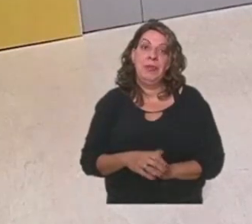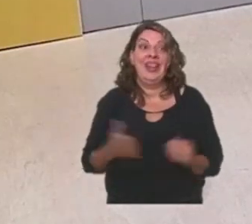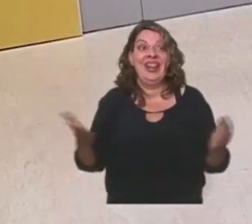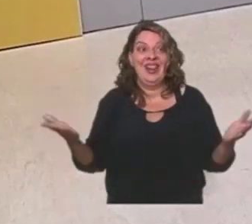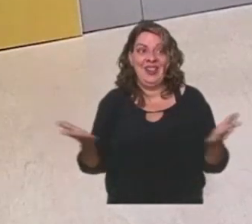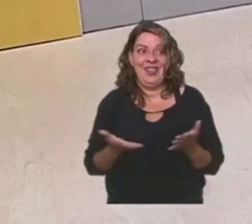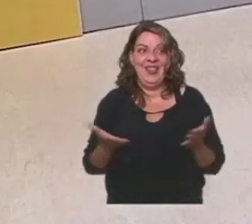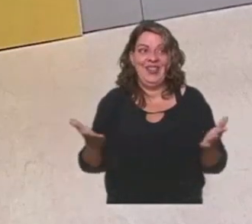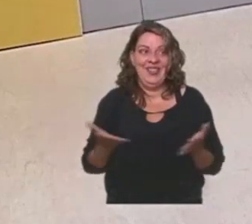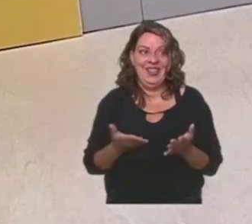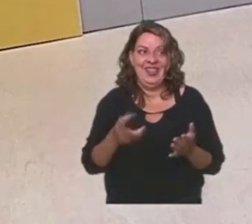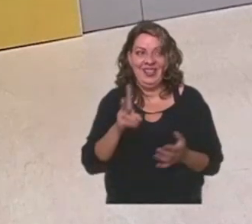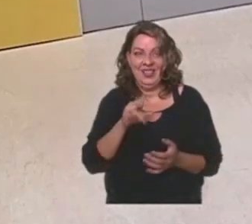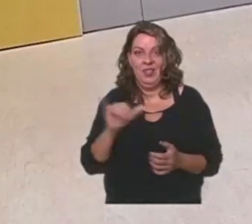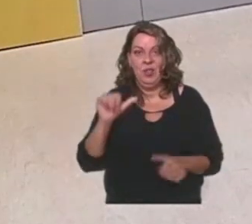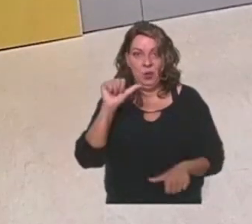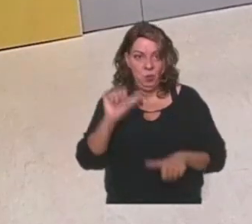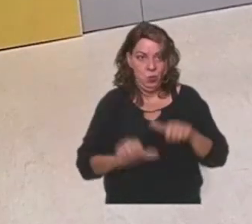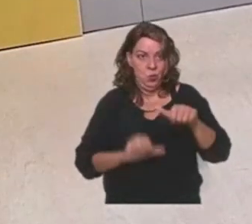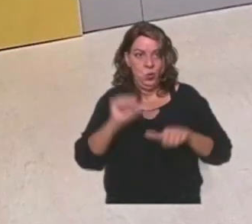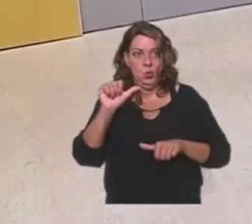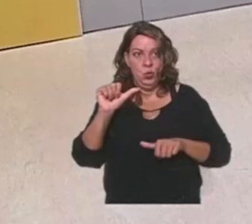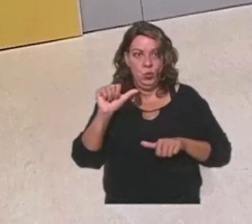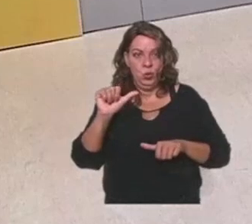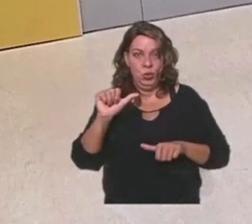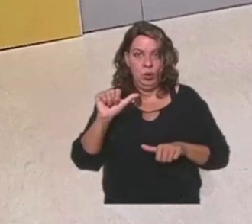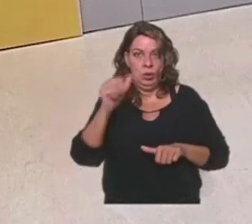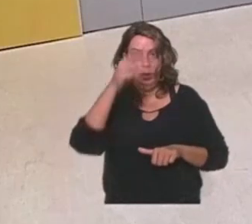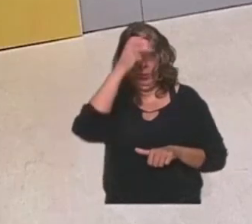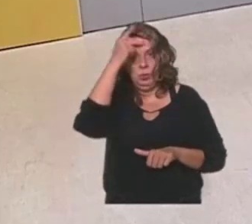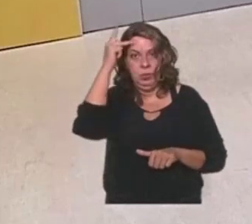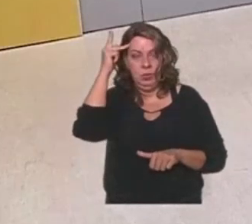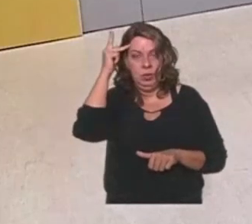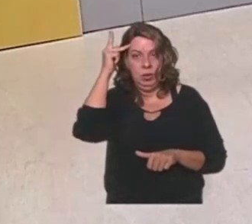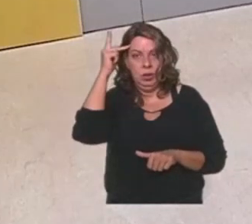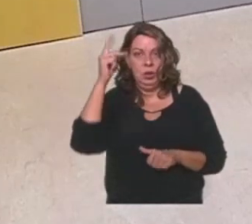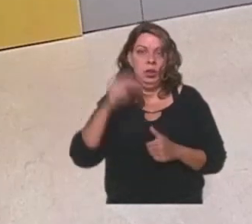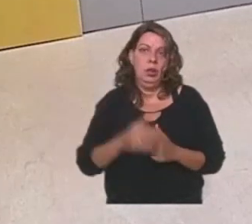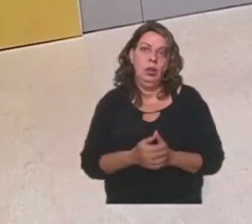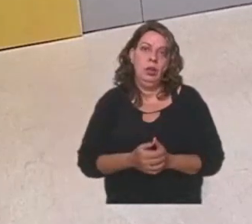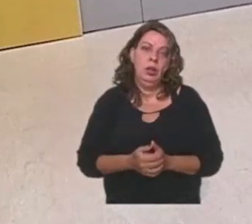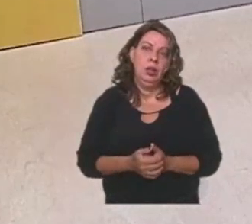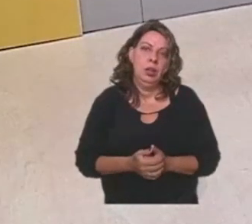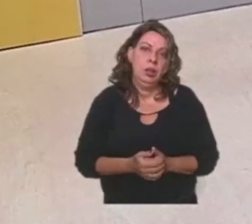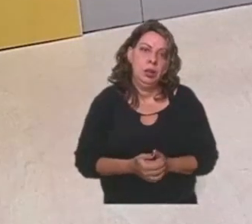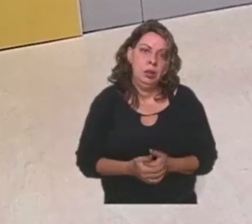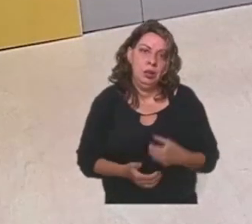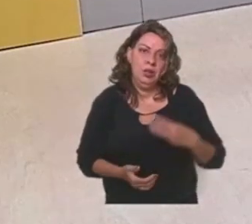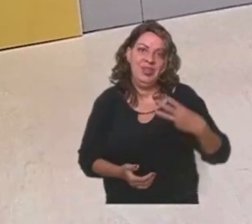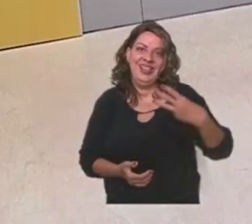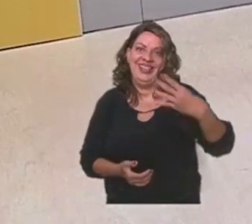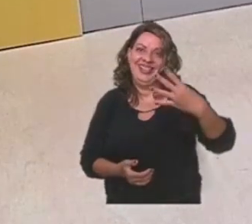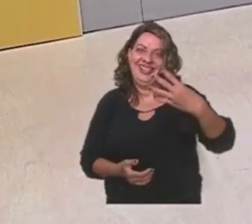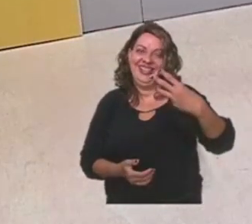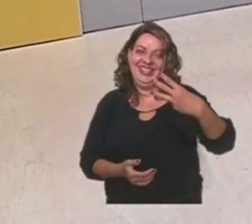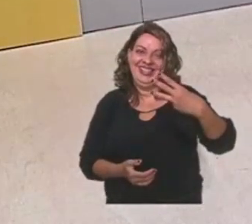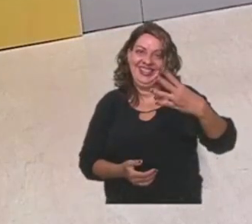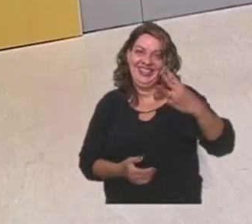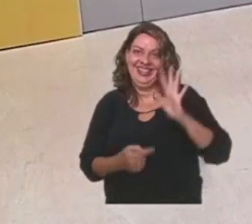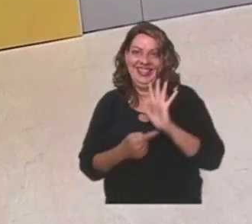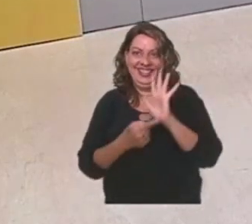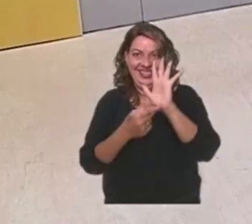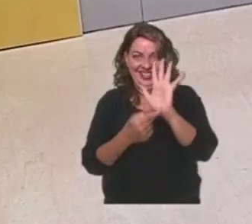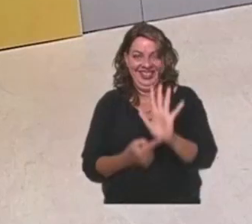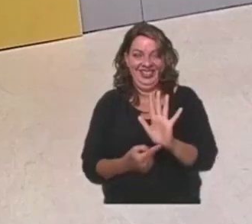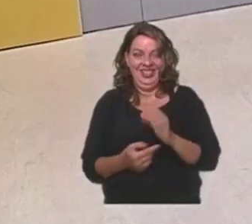que agora vai mudar, vai chegar mais gente ou ele fica sozinho ainda esse título? Porque é o 34 que